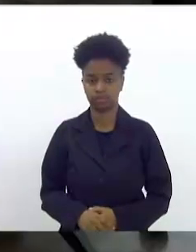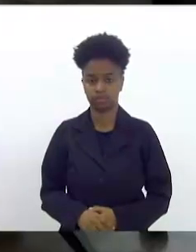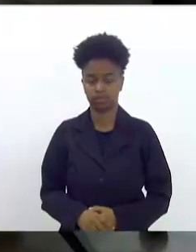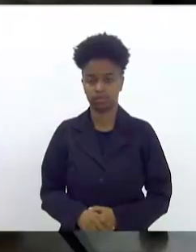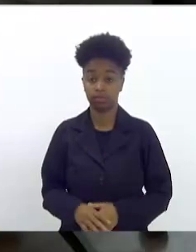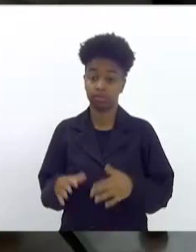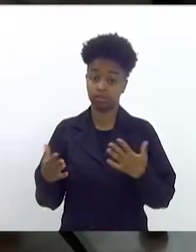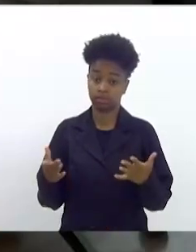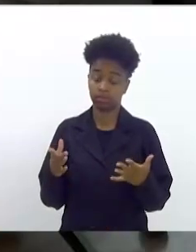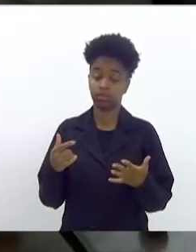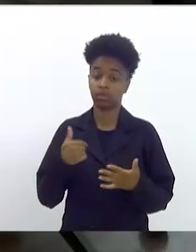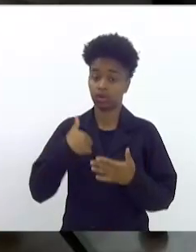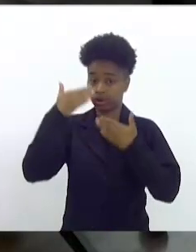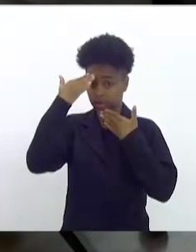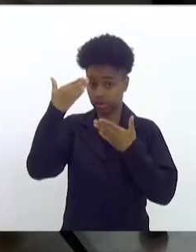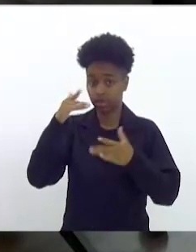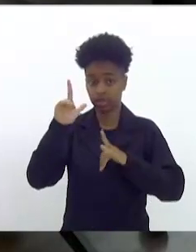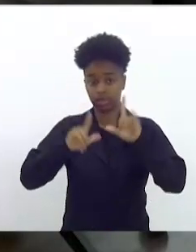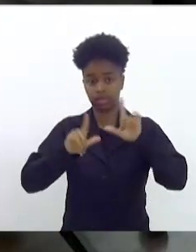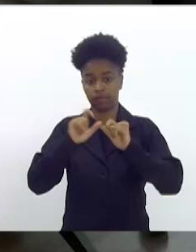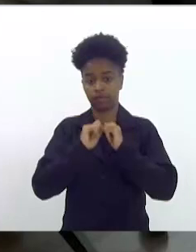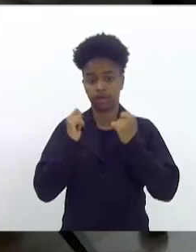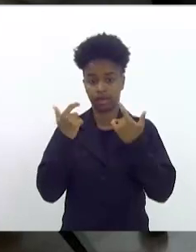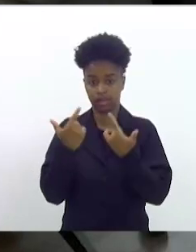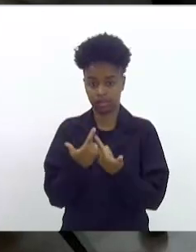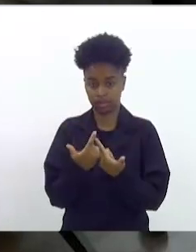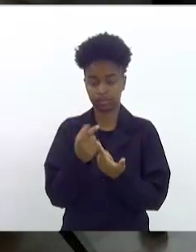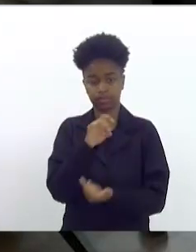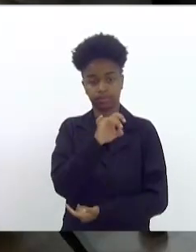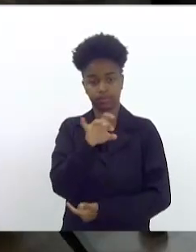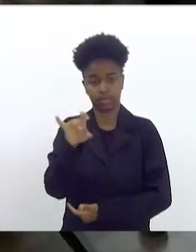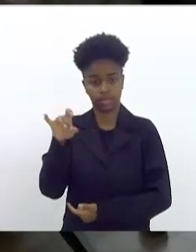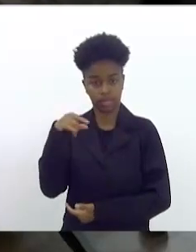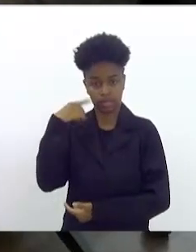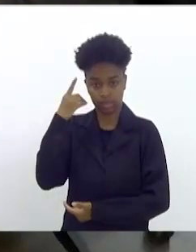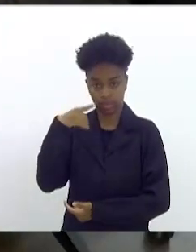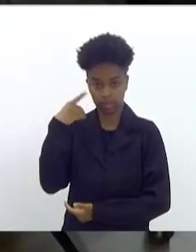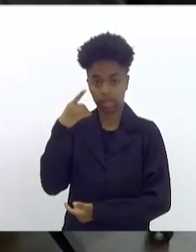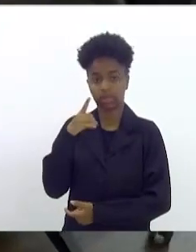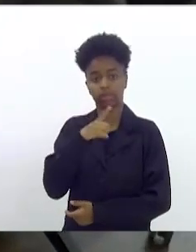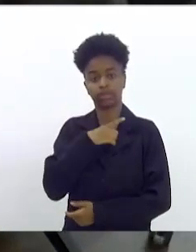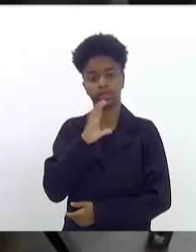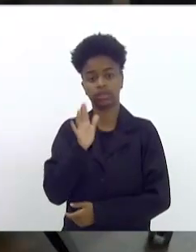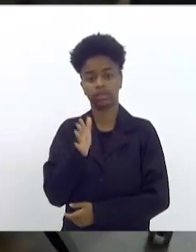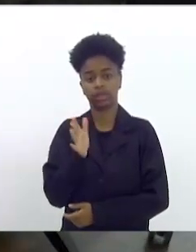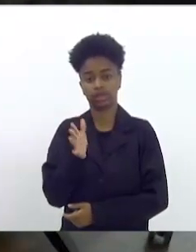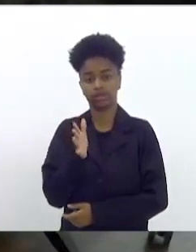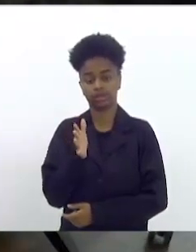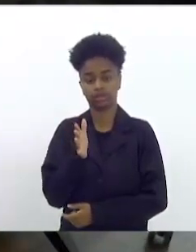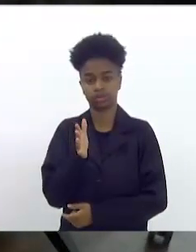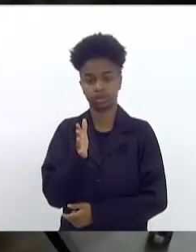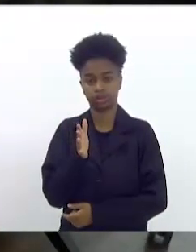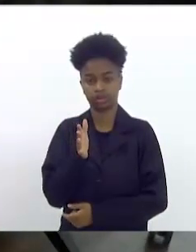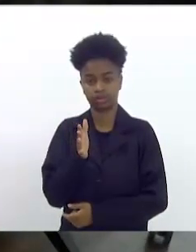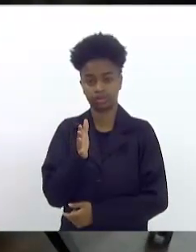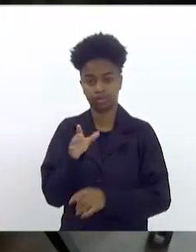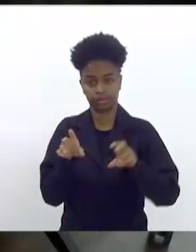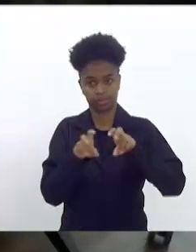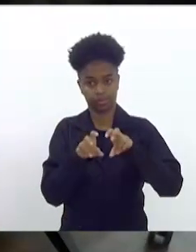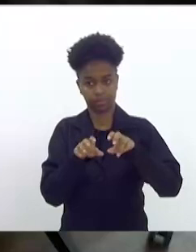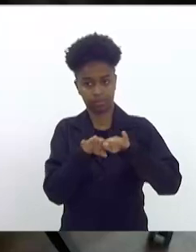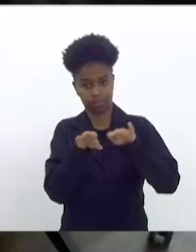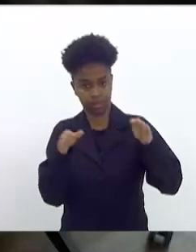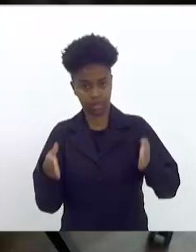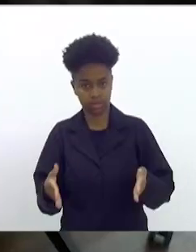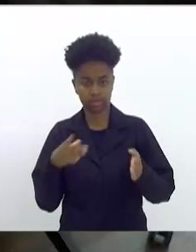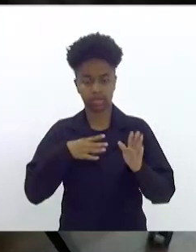Bom, agradecendo aqui a TV Alerj, cada deputado já recebeu na sua mesa uma